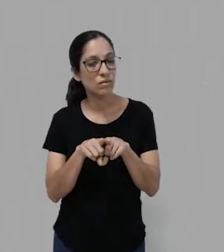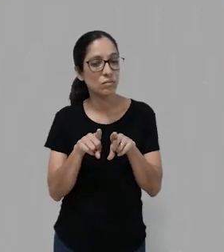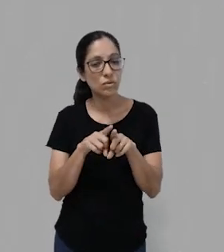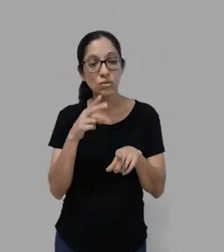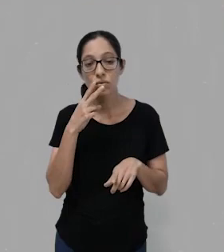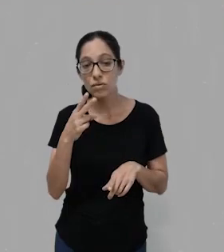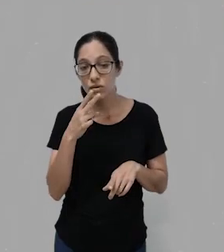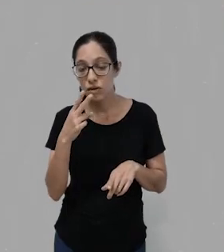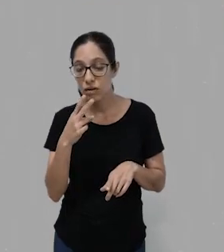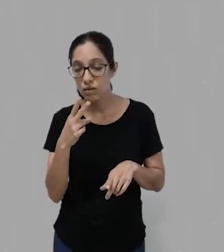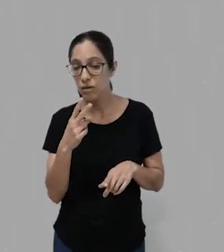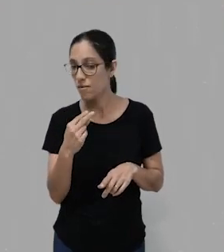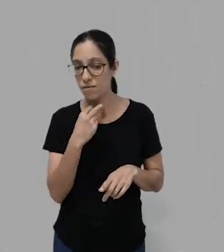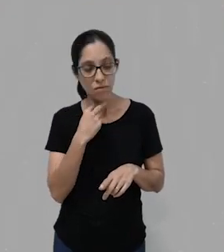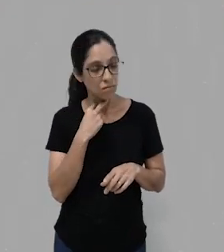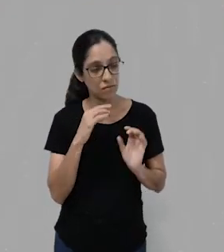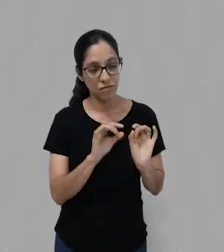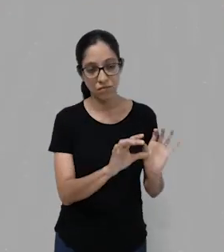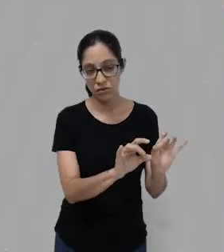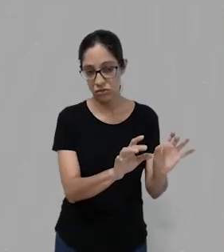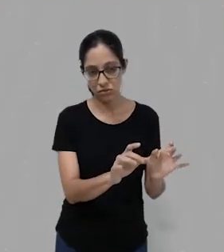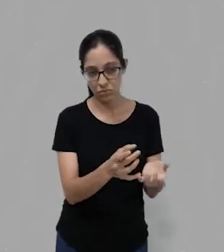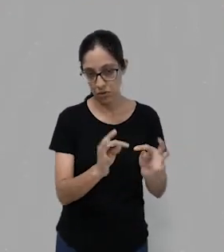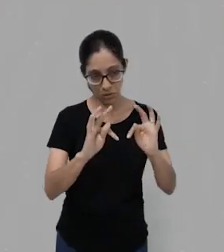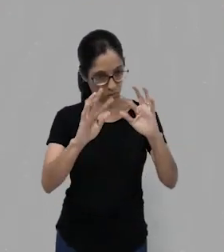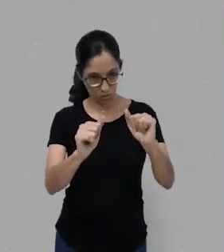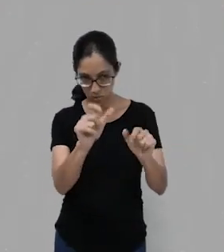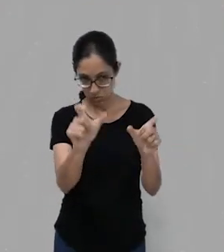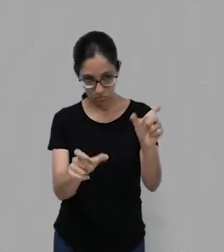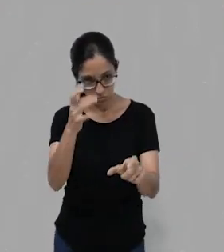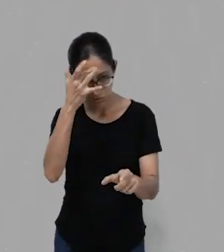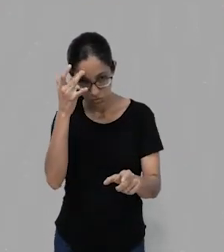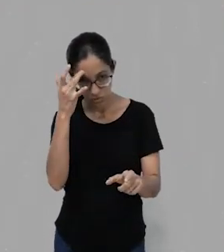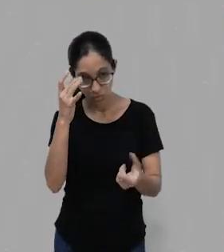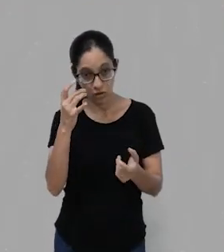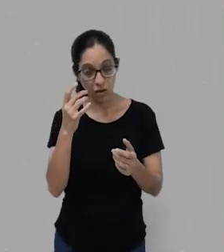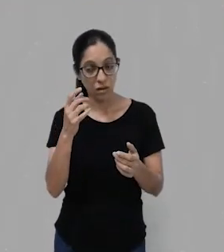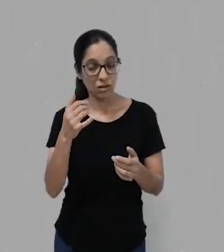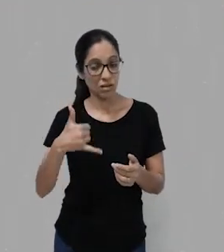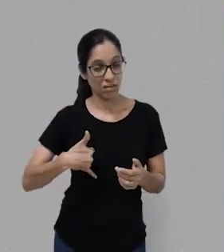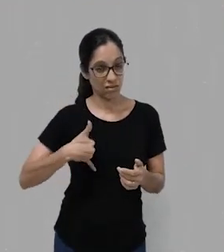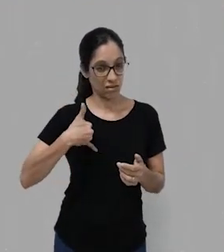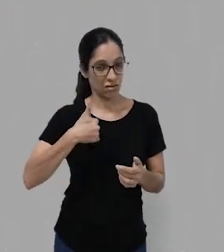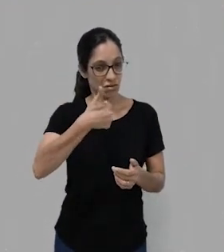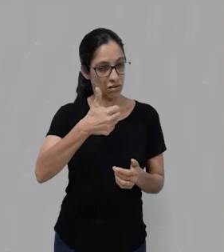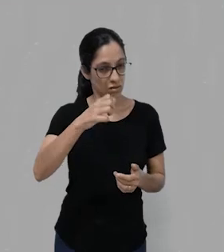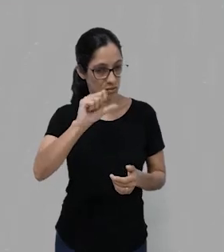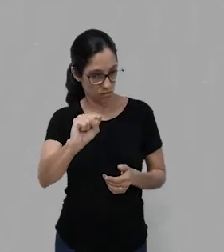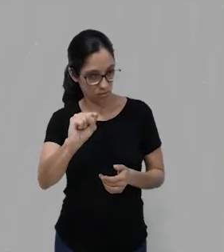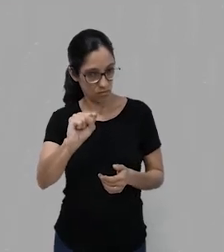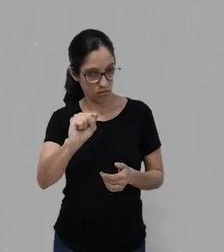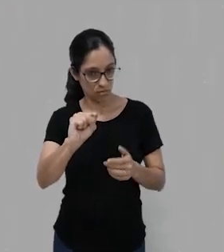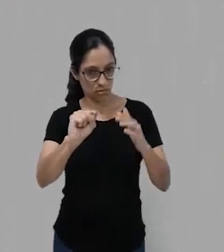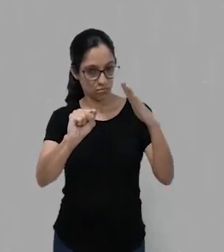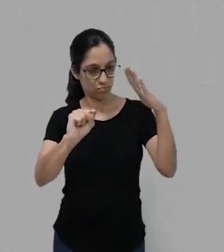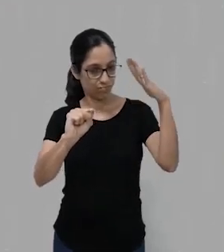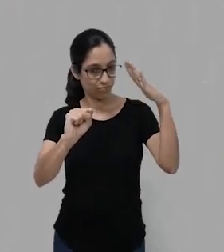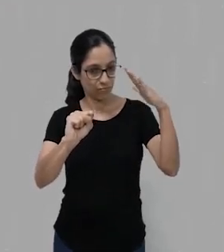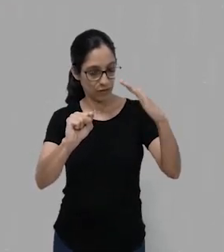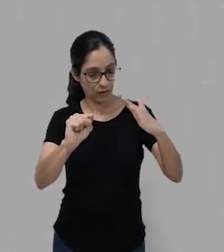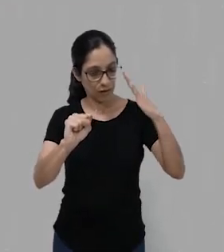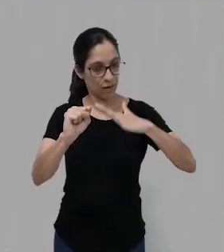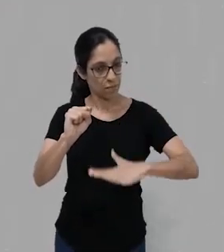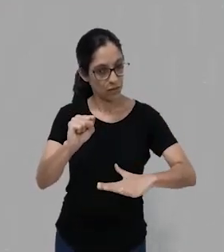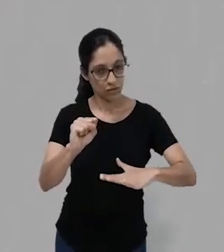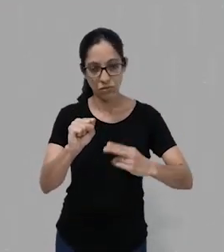proibida para menores de 18 anos. Mas você pode encontrar a cerveja, você pode encontrar